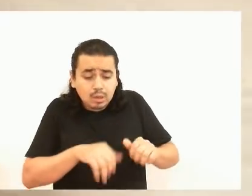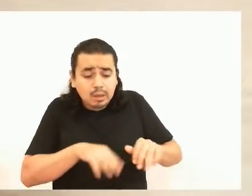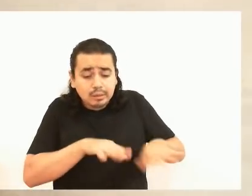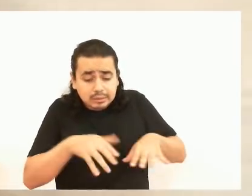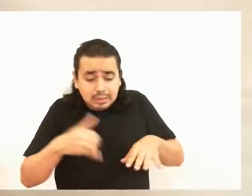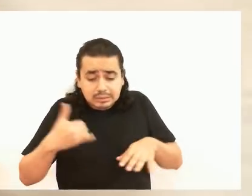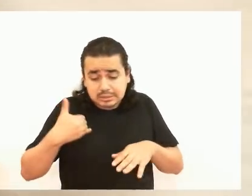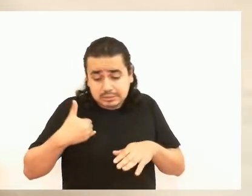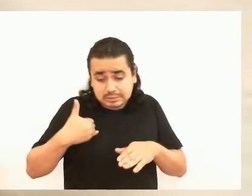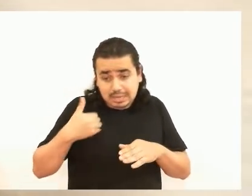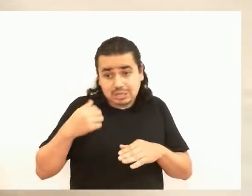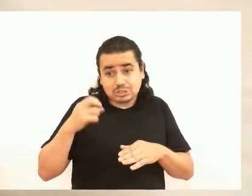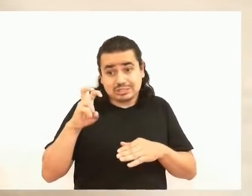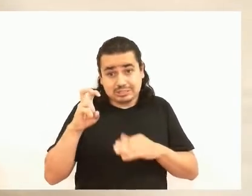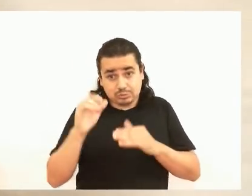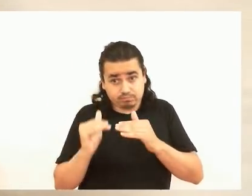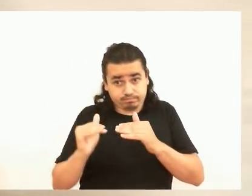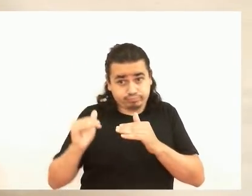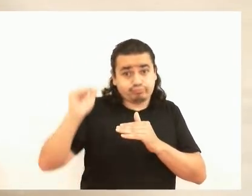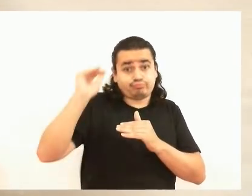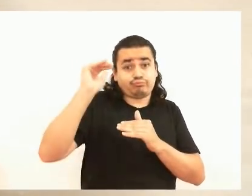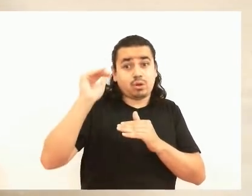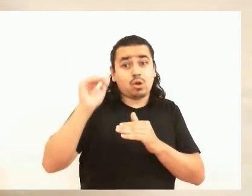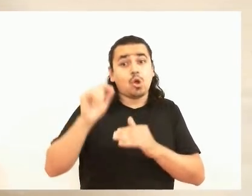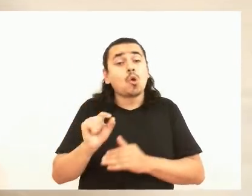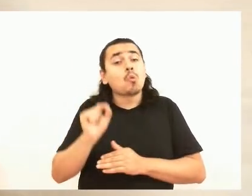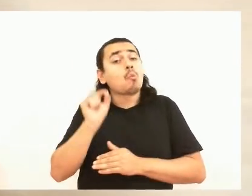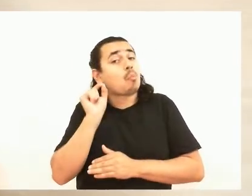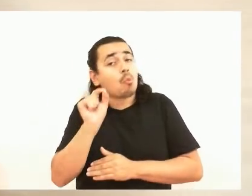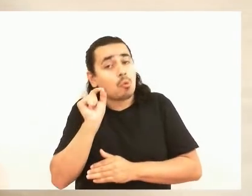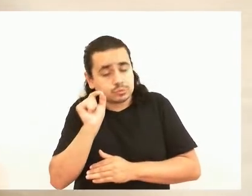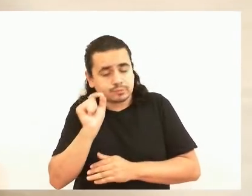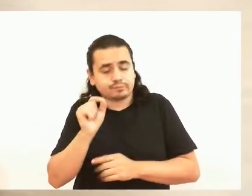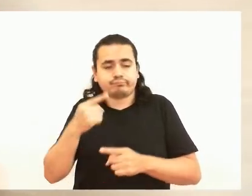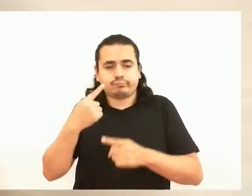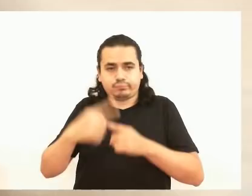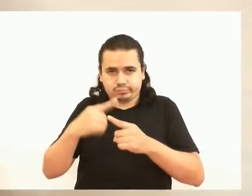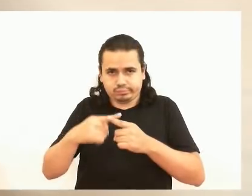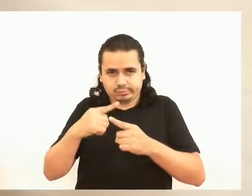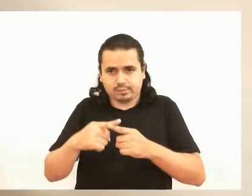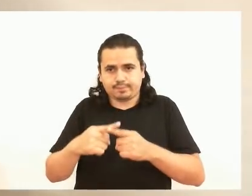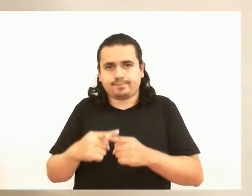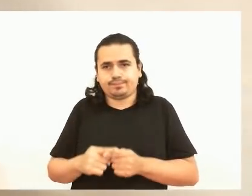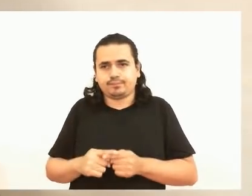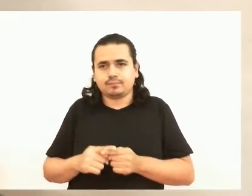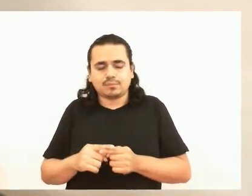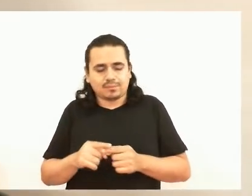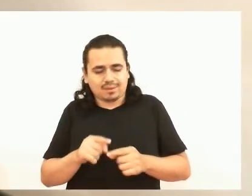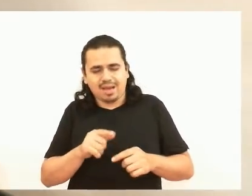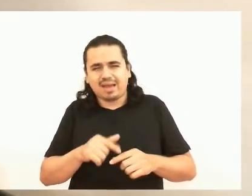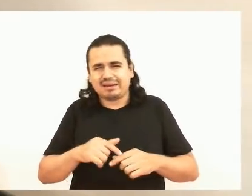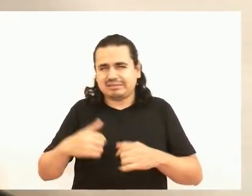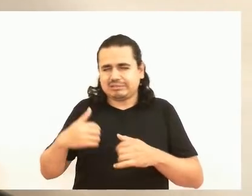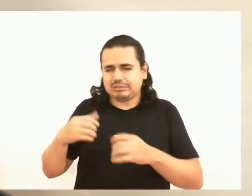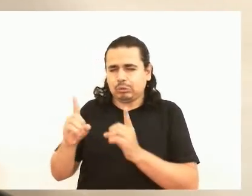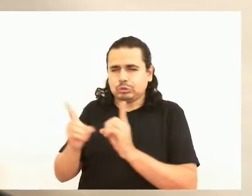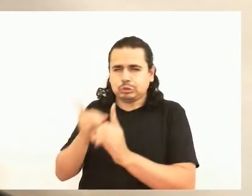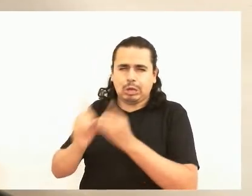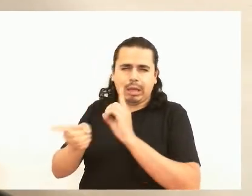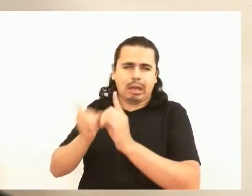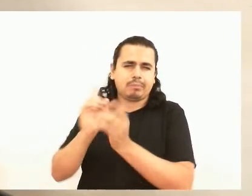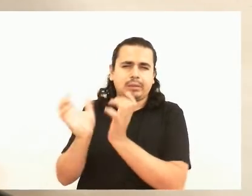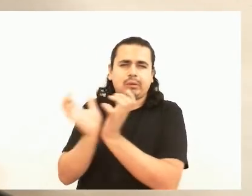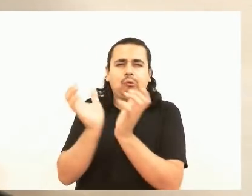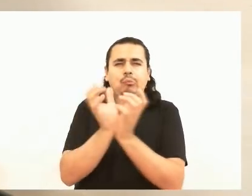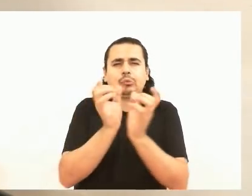partir dos cinco anos nem o motivo é que porque como são dinâmicas grupais